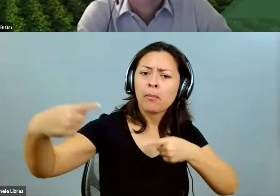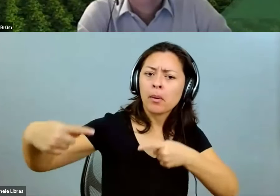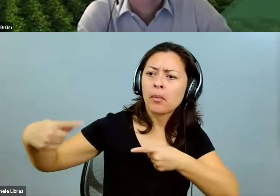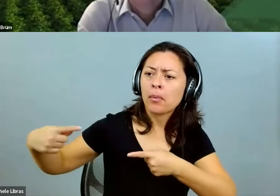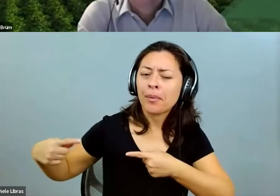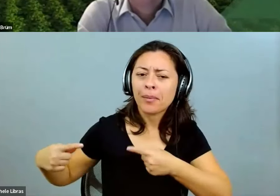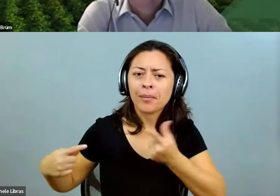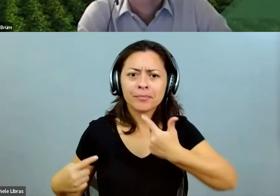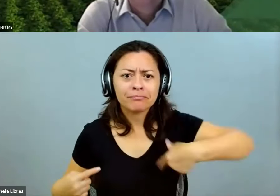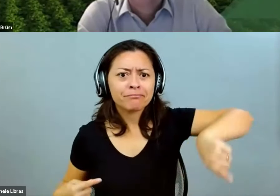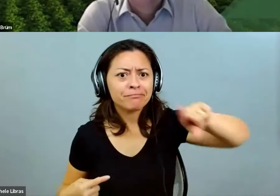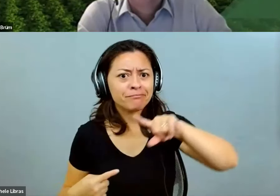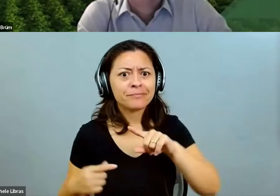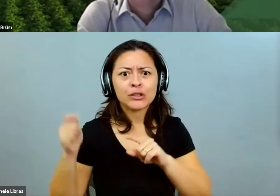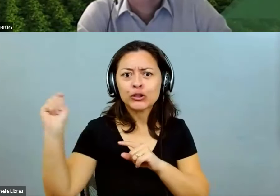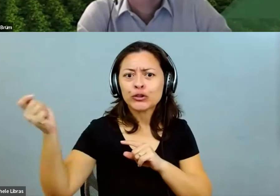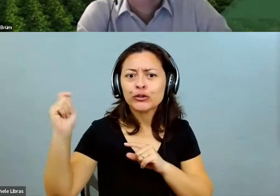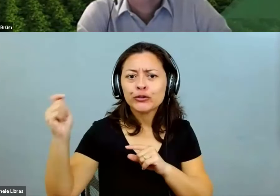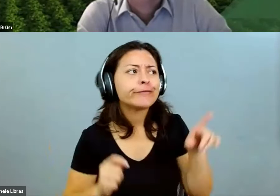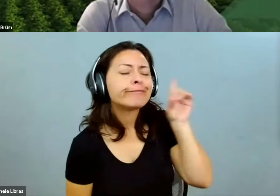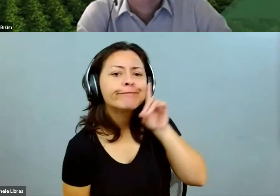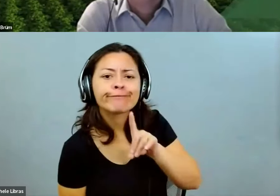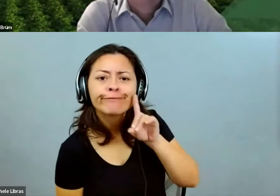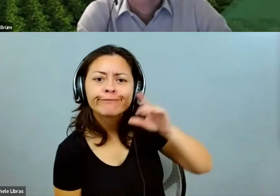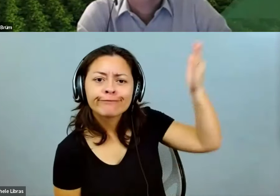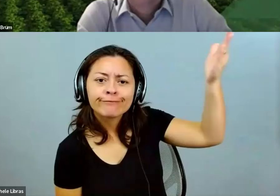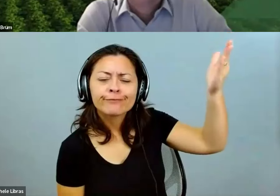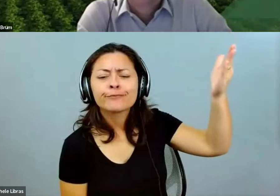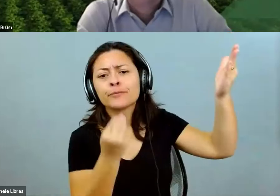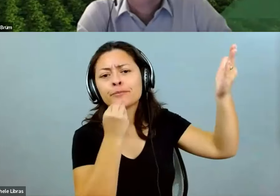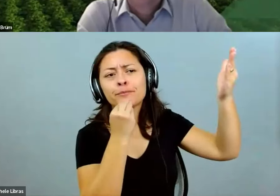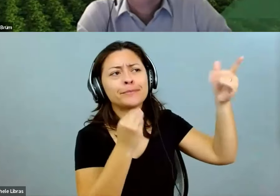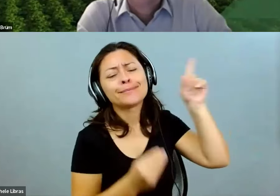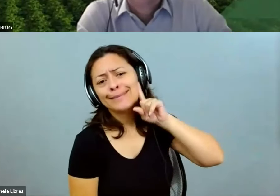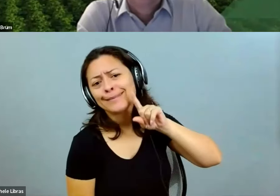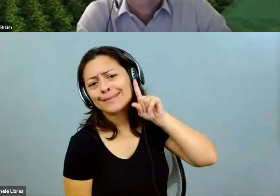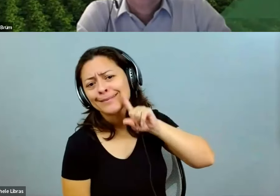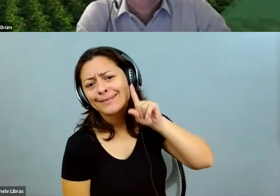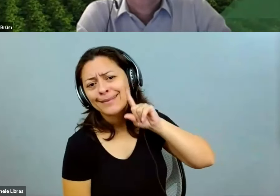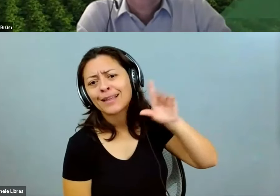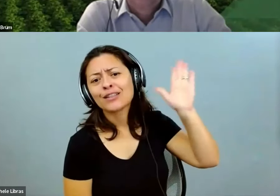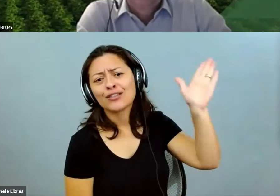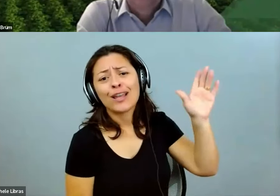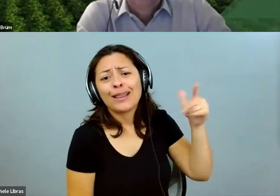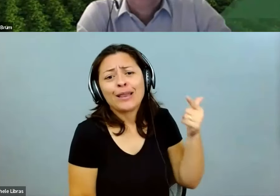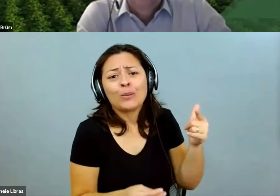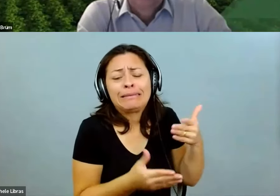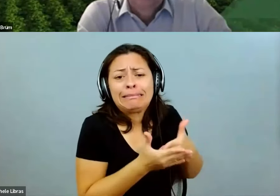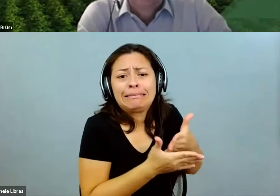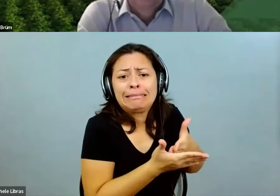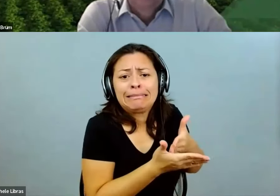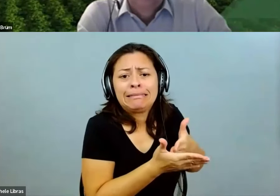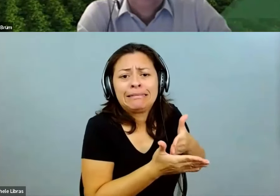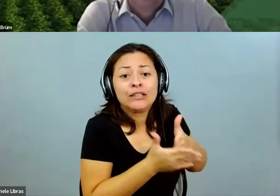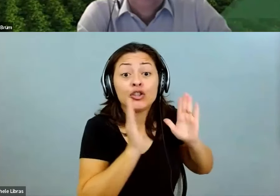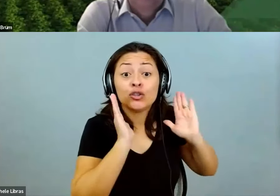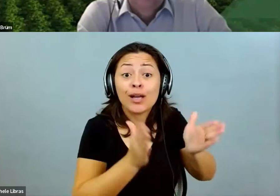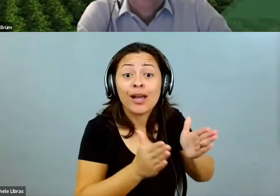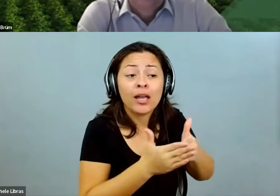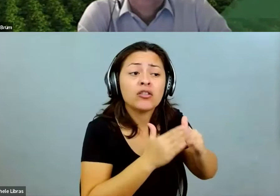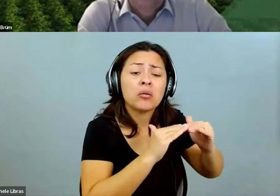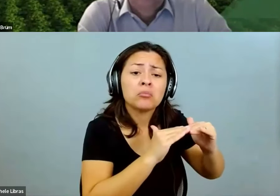E aí competir com a Argentina competir com os americanos obviamente os americanos já estão eh muito sem espaço já já já já estão no nível de